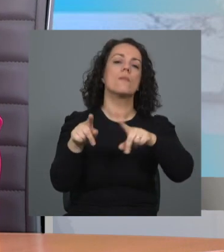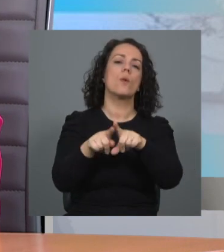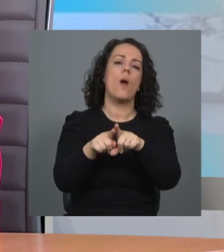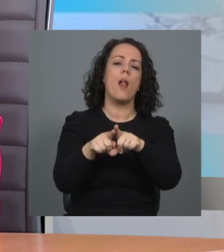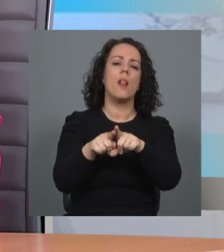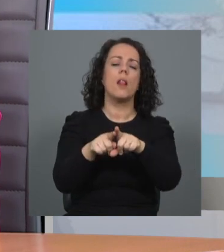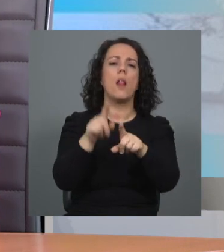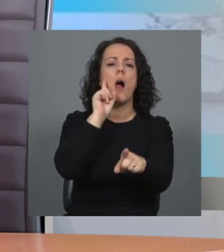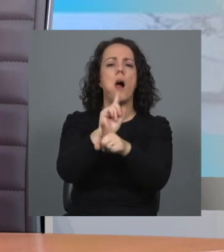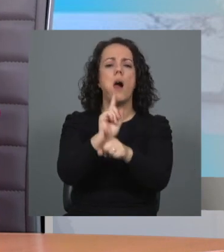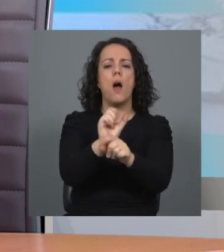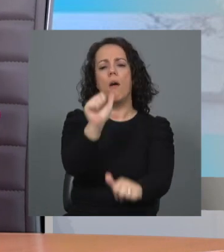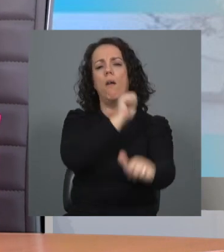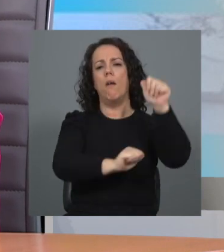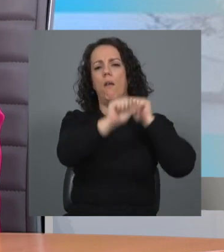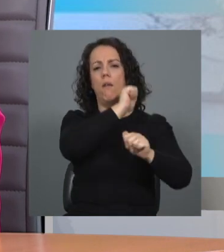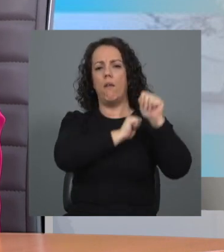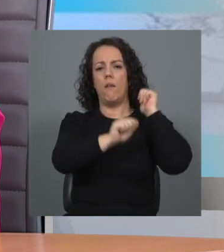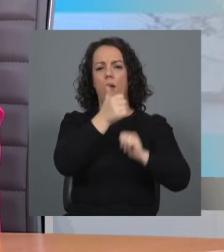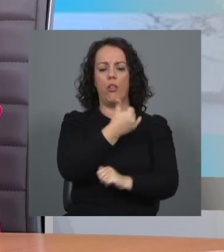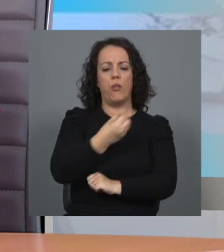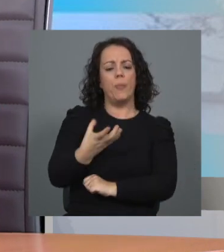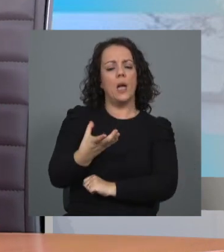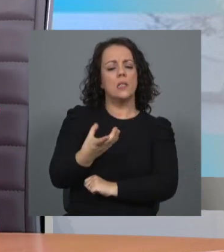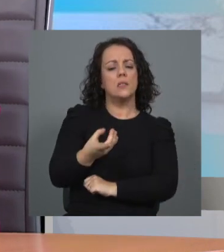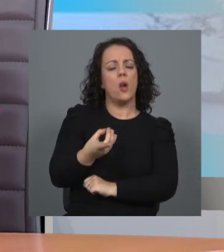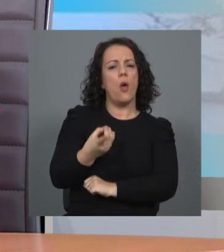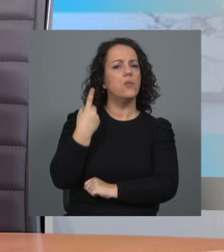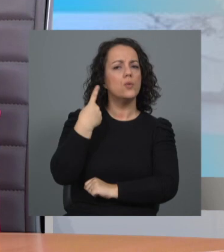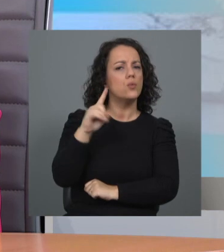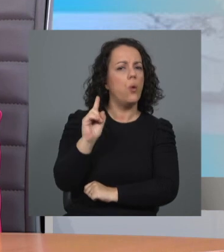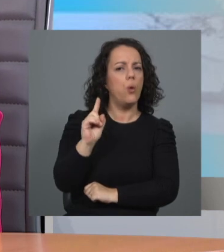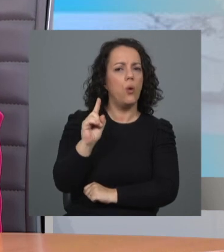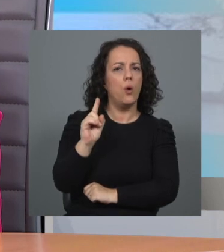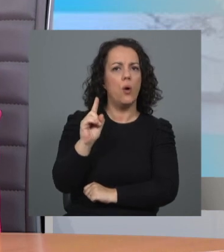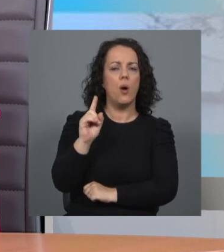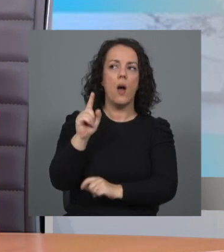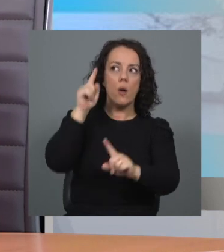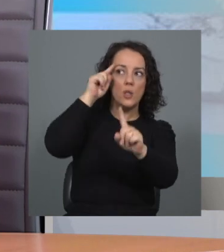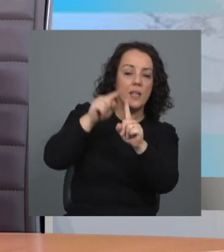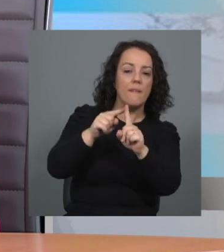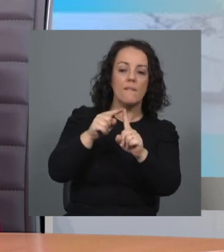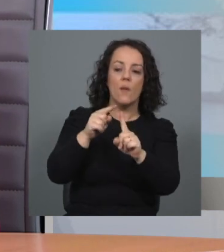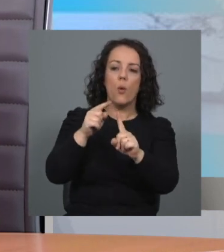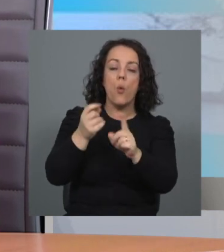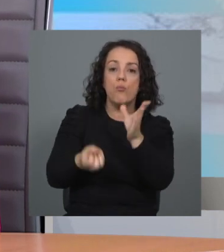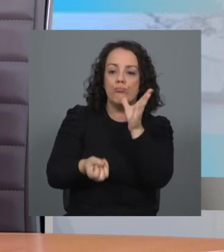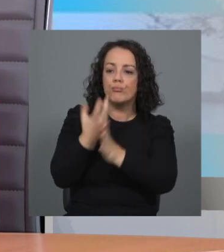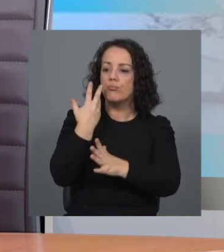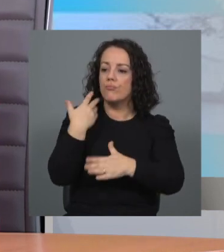em que estávamos em 2019, é fazer algo de novo, é